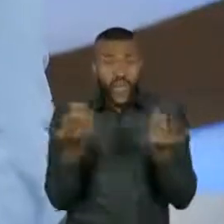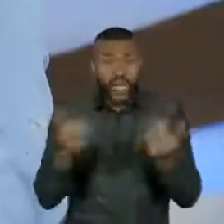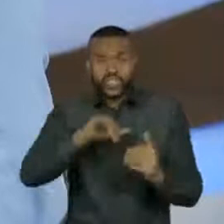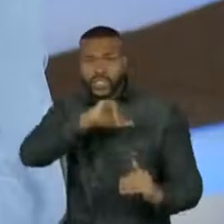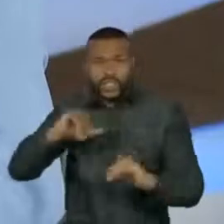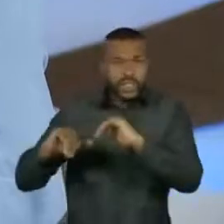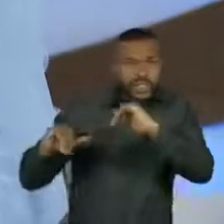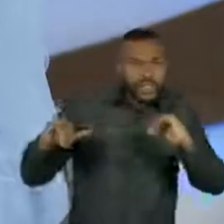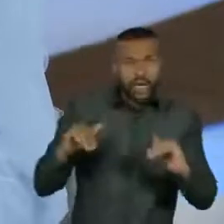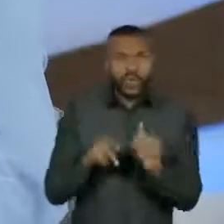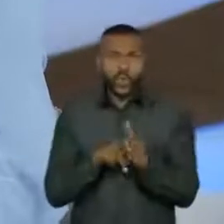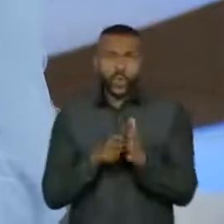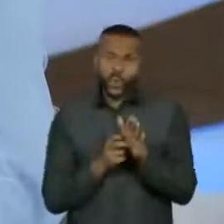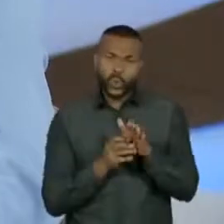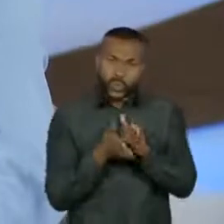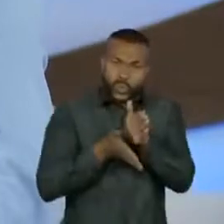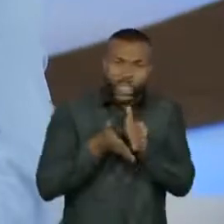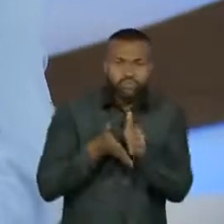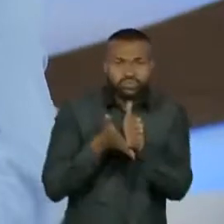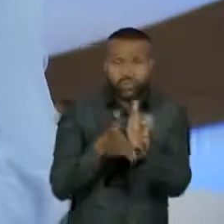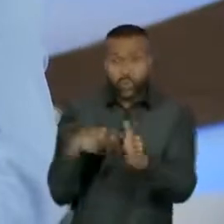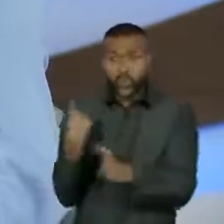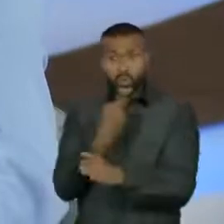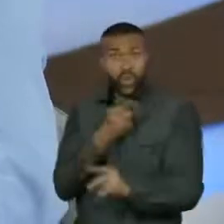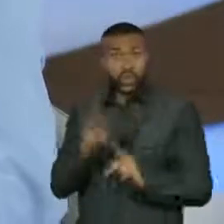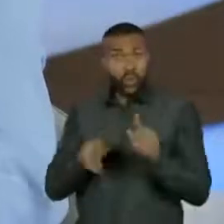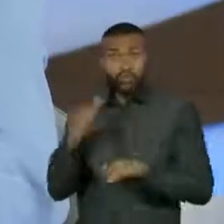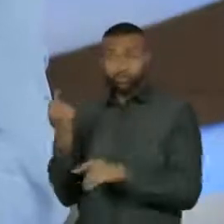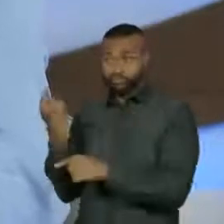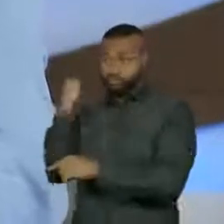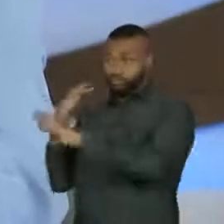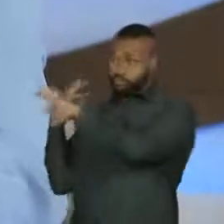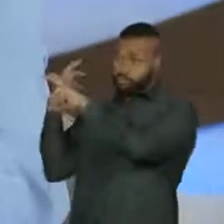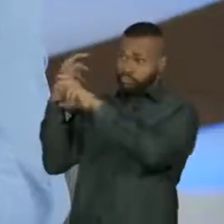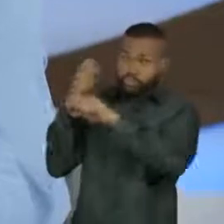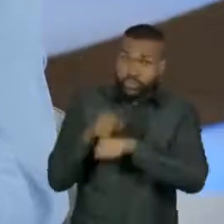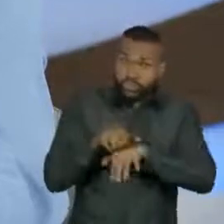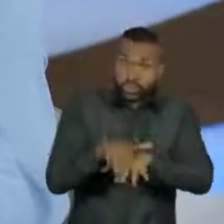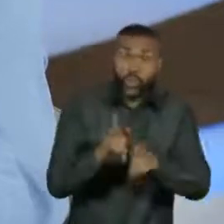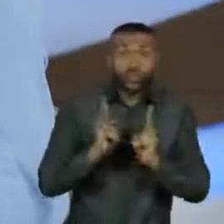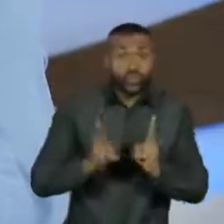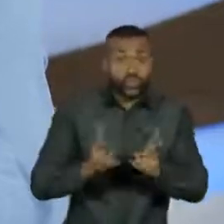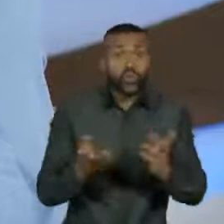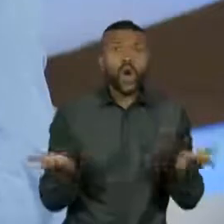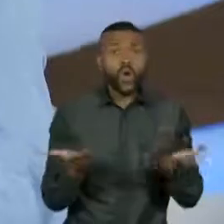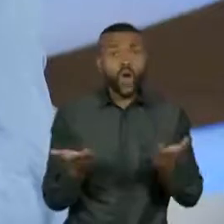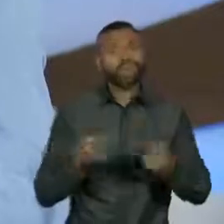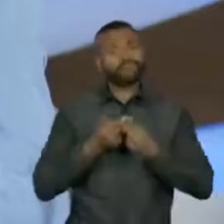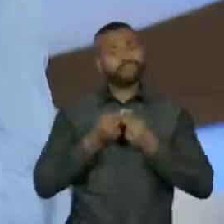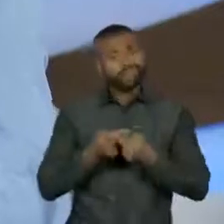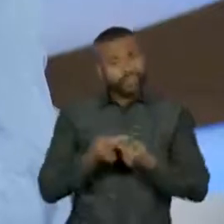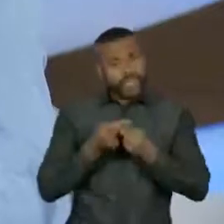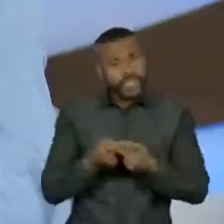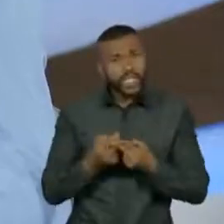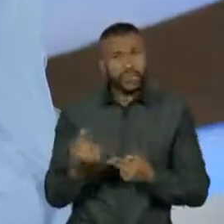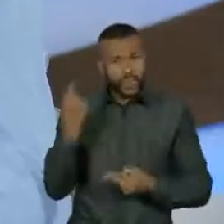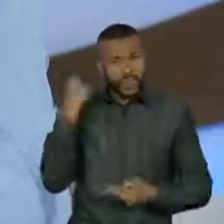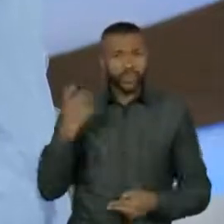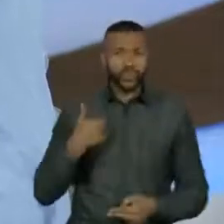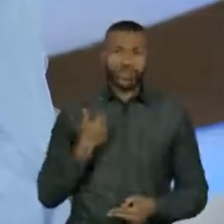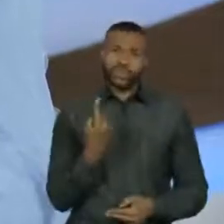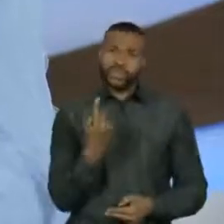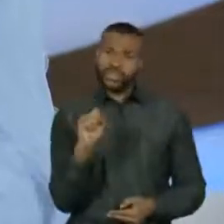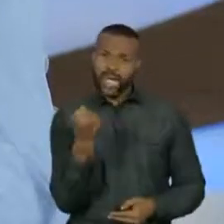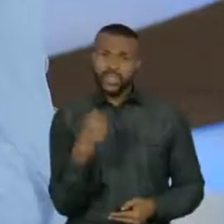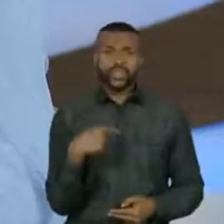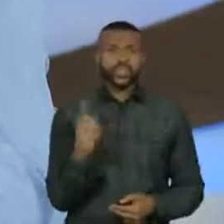passarem eu diria para ter perseverança e ter uma paciência revolucionária porque o momento Nessa idade aí que a gente tá